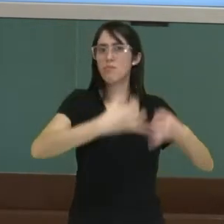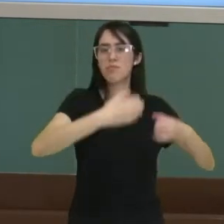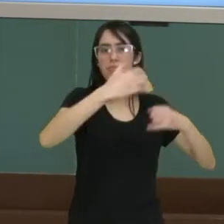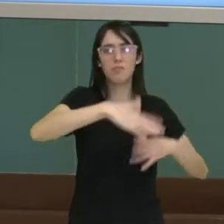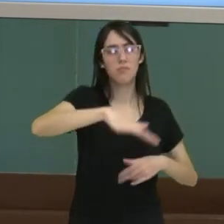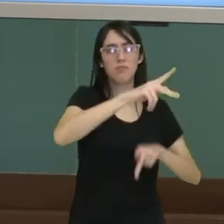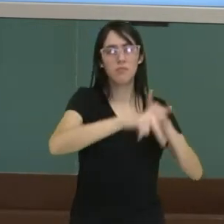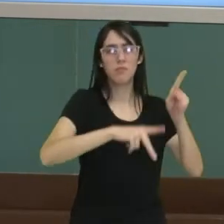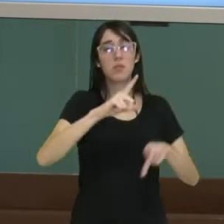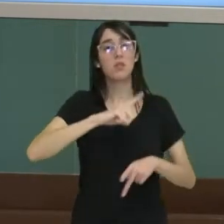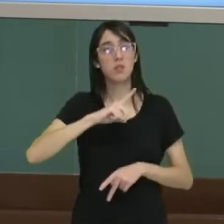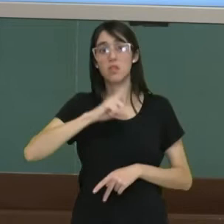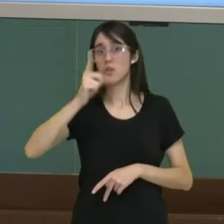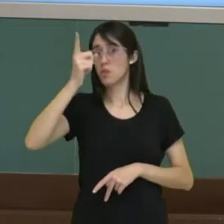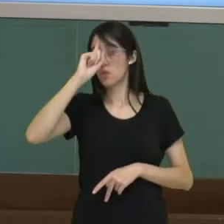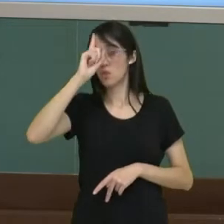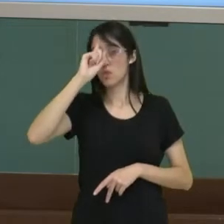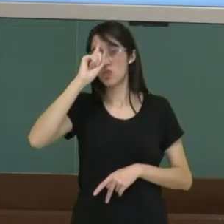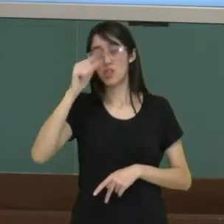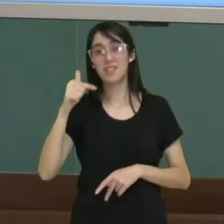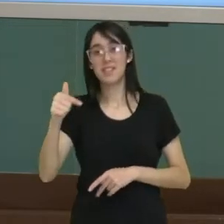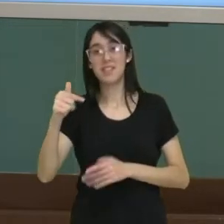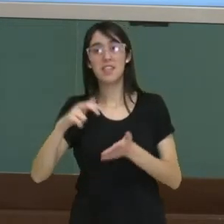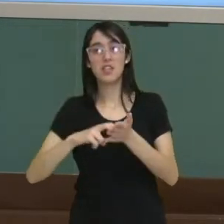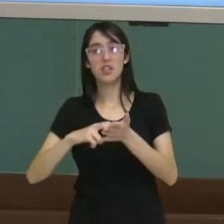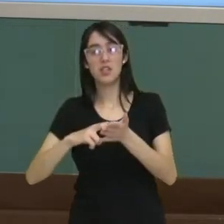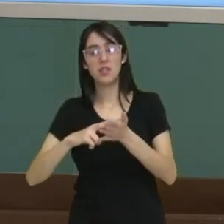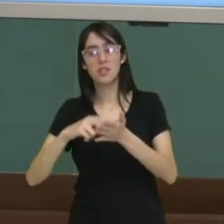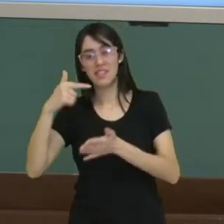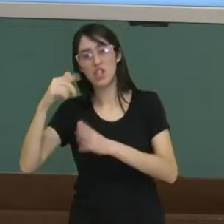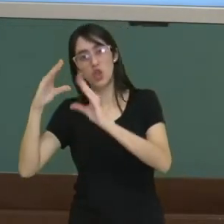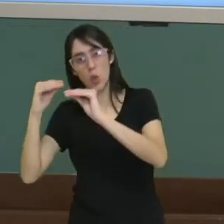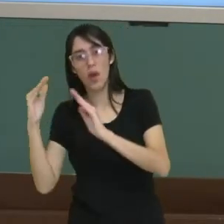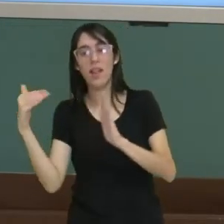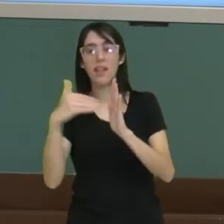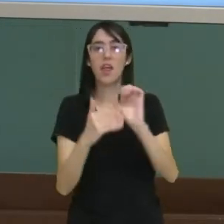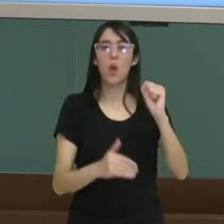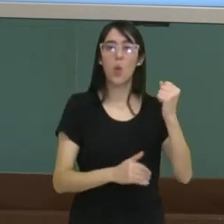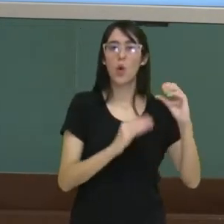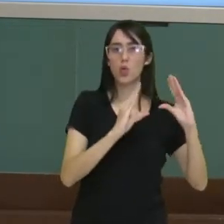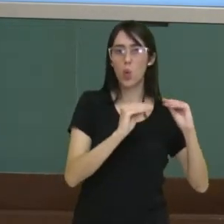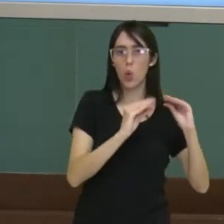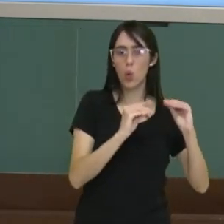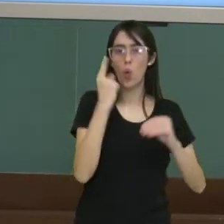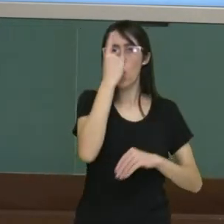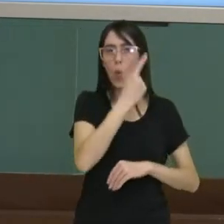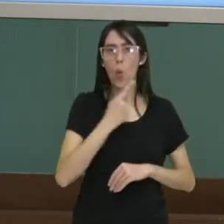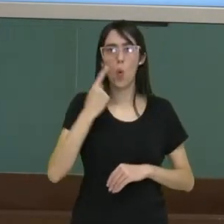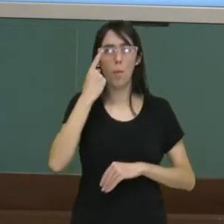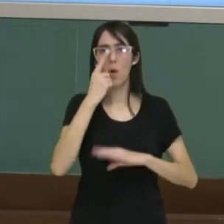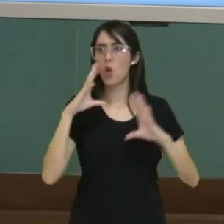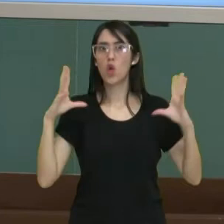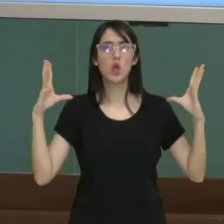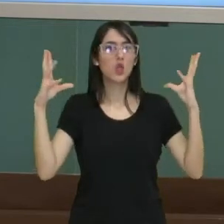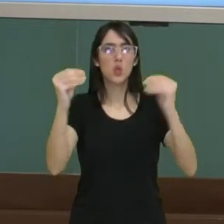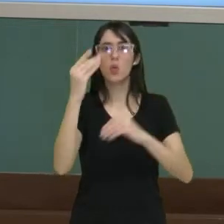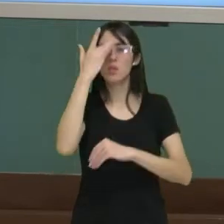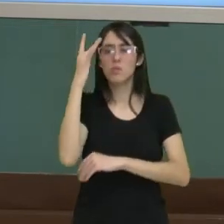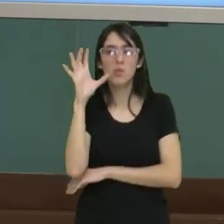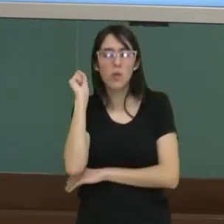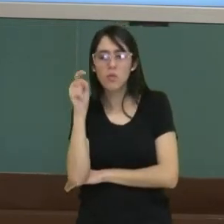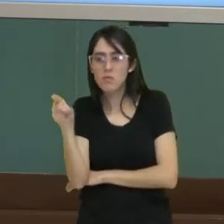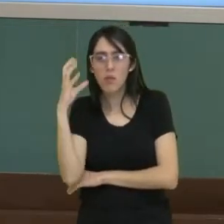então, das 7 às 8 da noite, diariamente, 1 hora, todas as estações de rádio paravam para ouvir